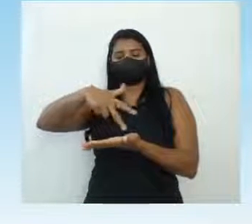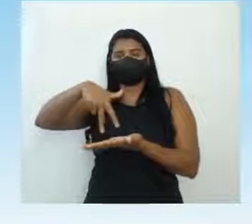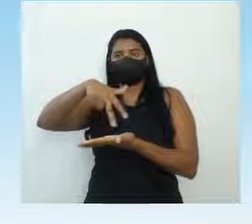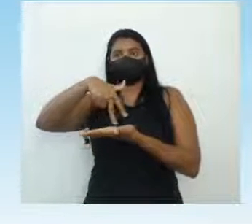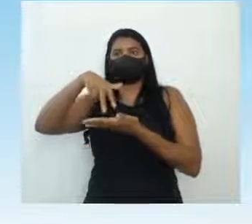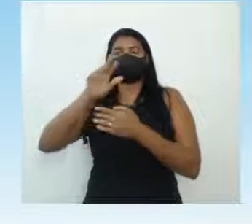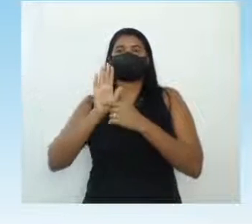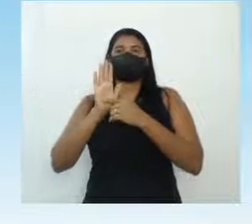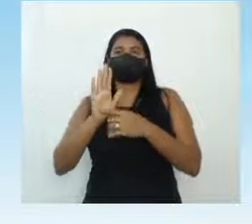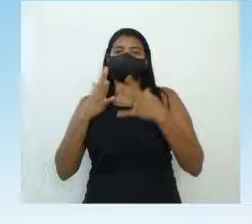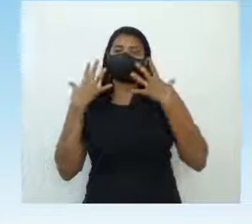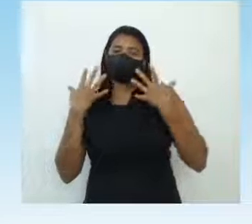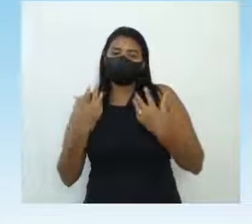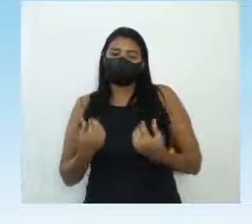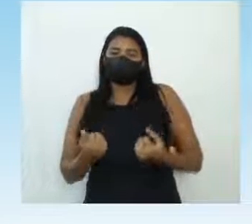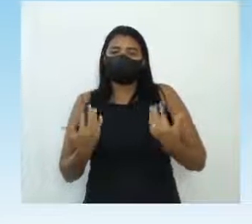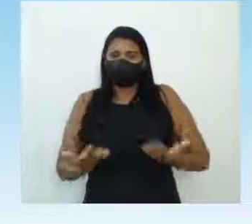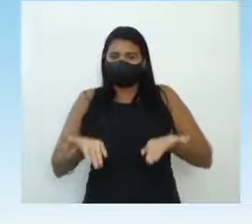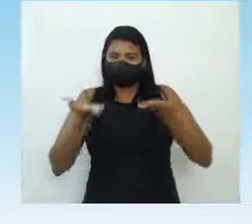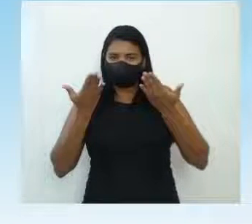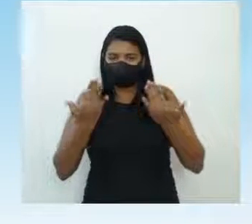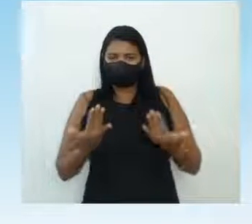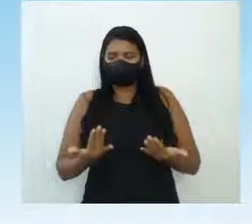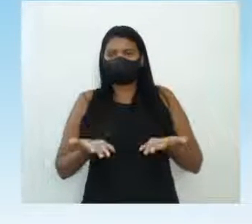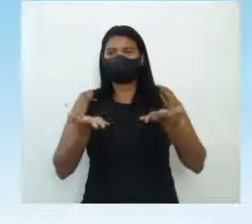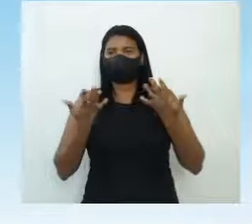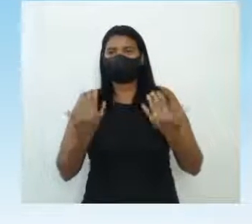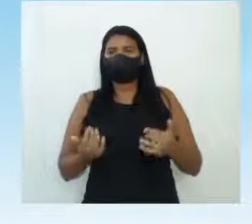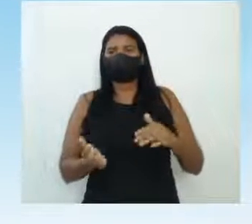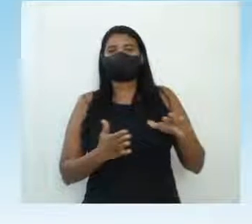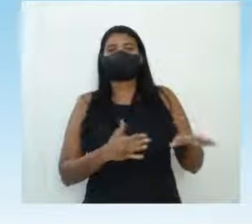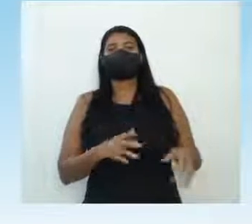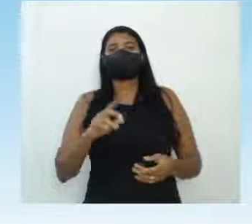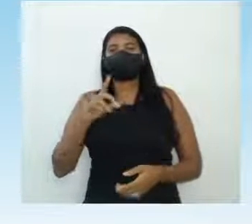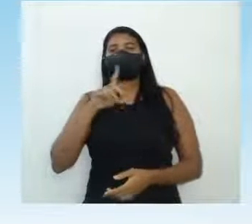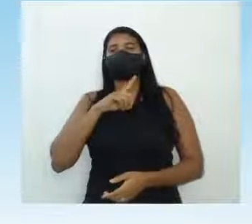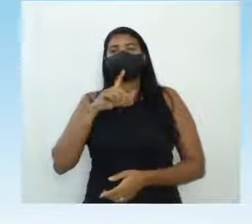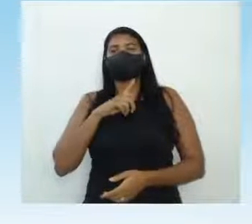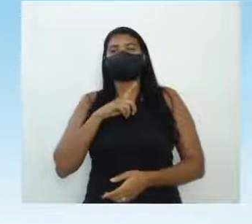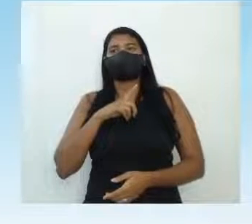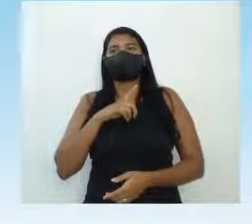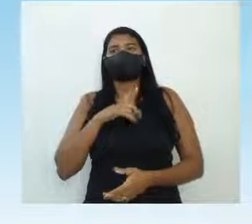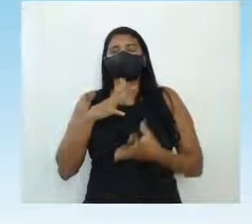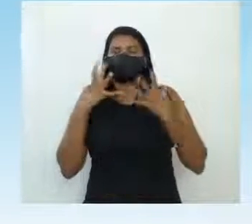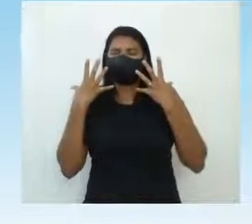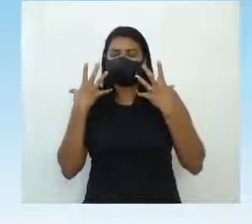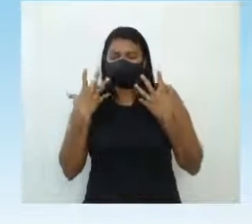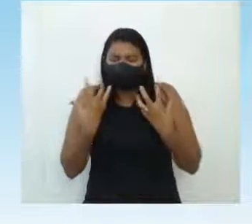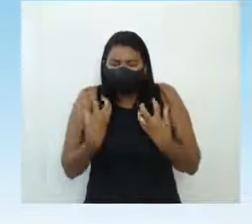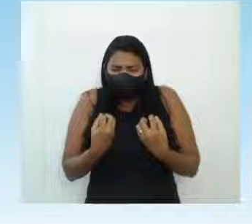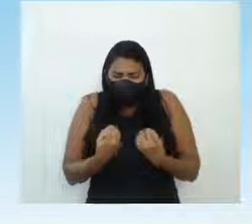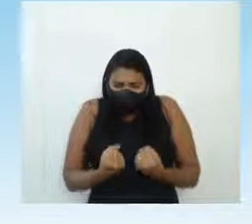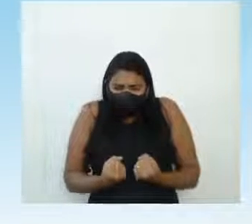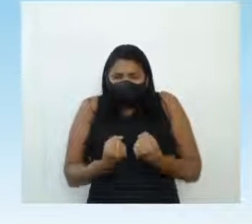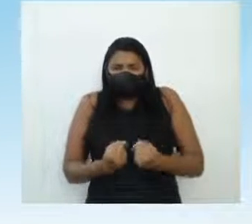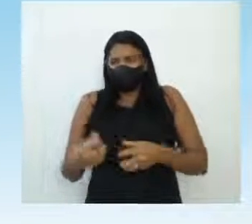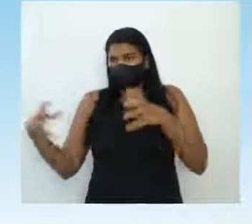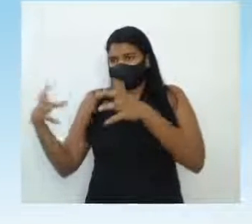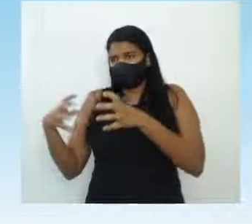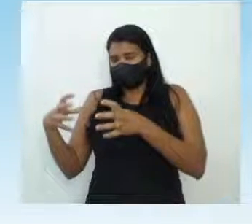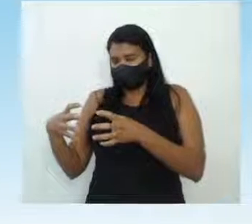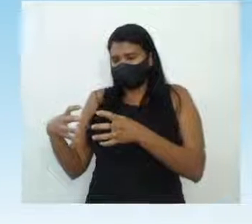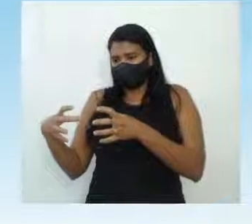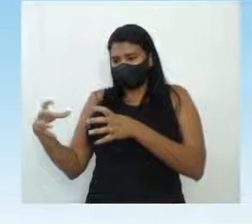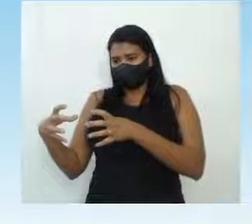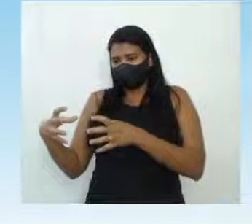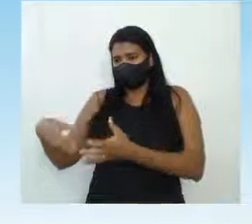Temos também o peso pesado, que é justamente representado por esse conjunto esse grupo de bailarinas que